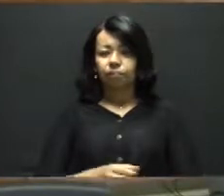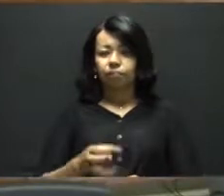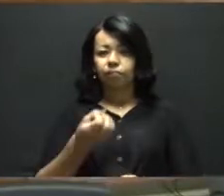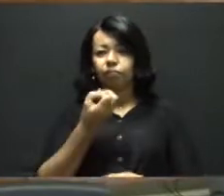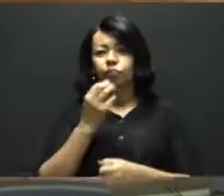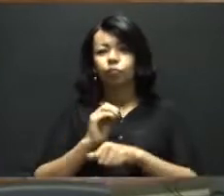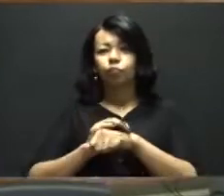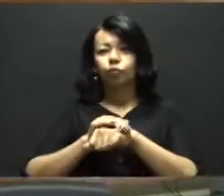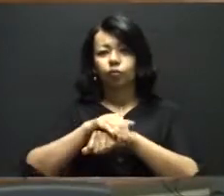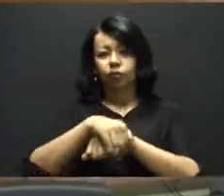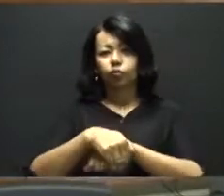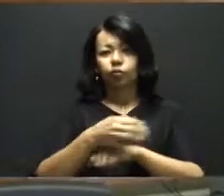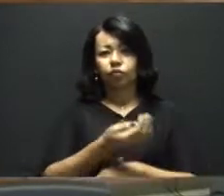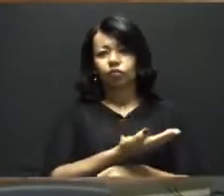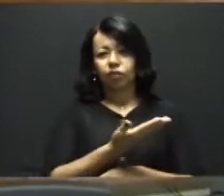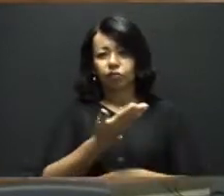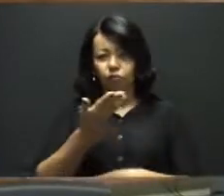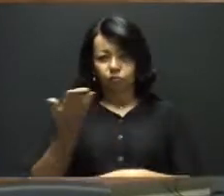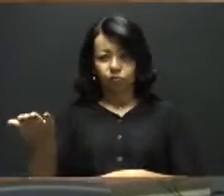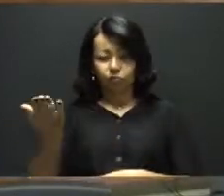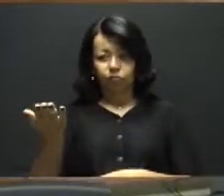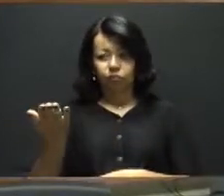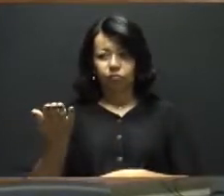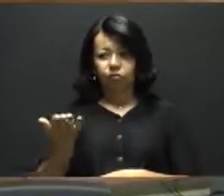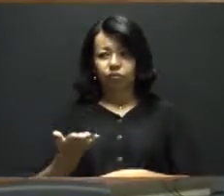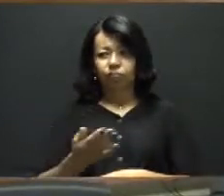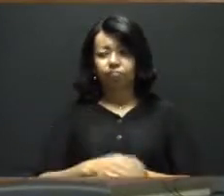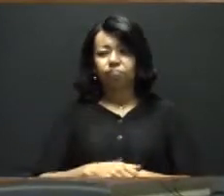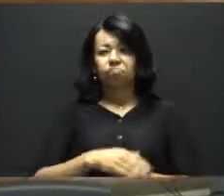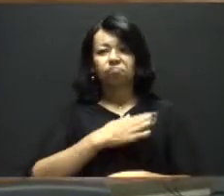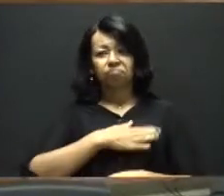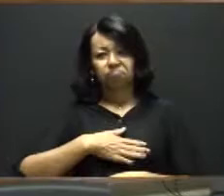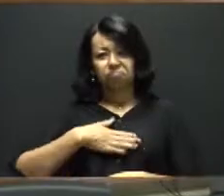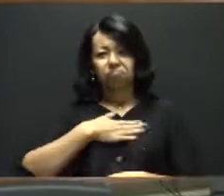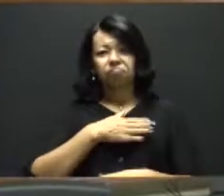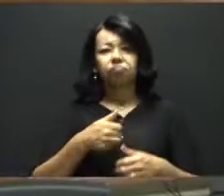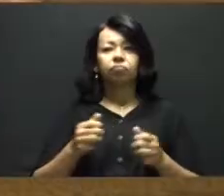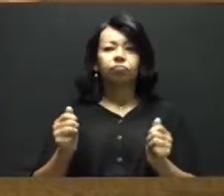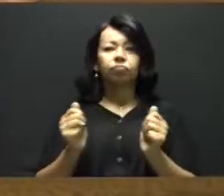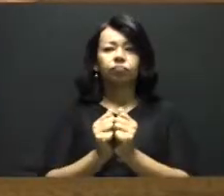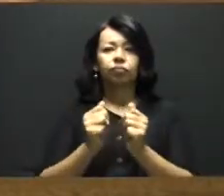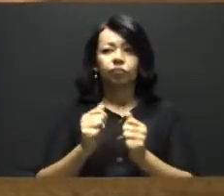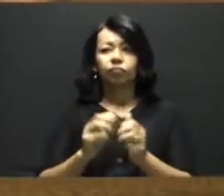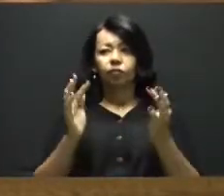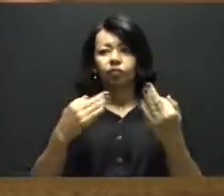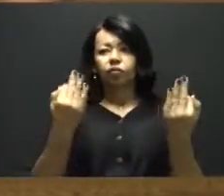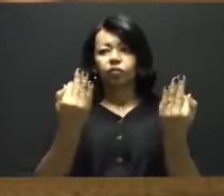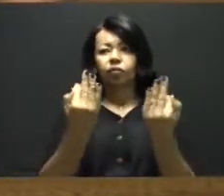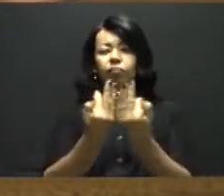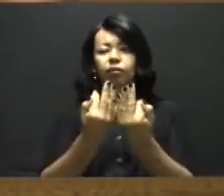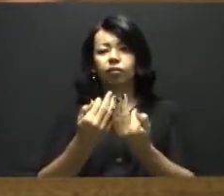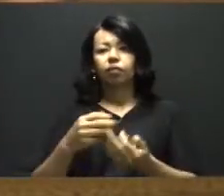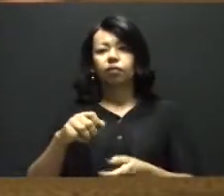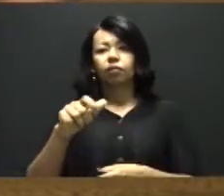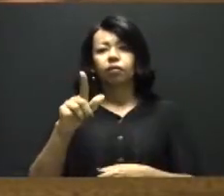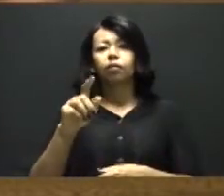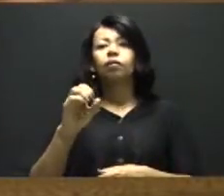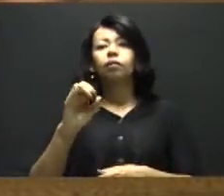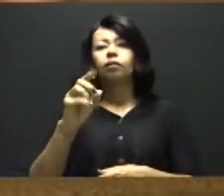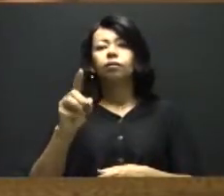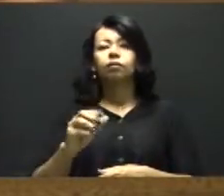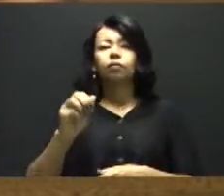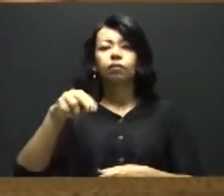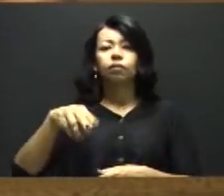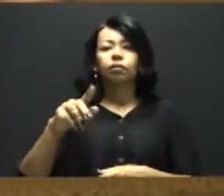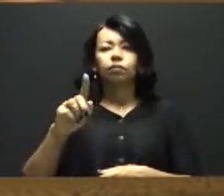todos é muito gratificante estar aqui com a minha família com elisângela que ela que que tem a